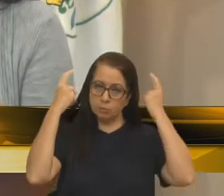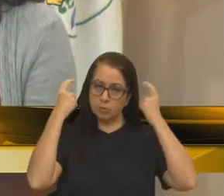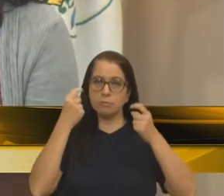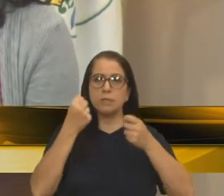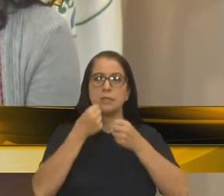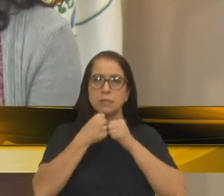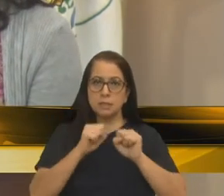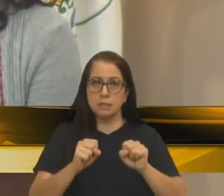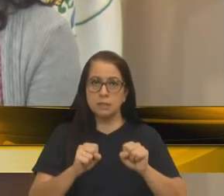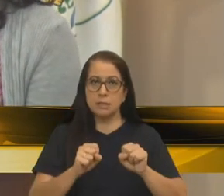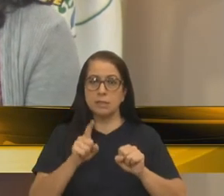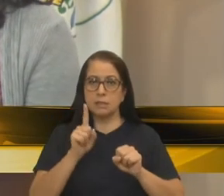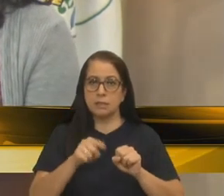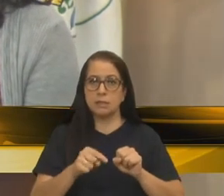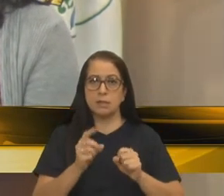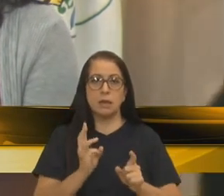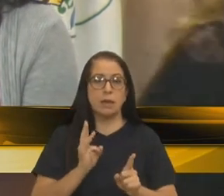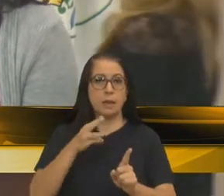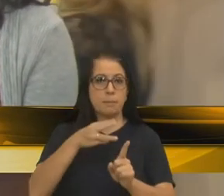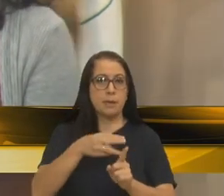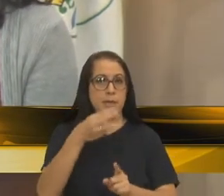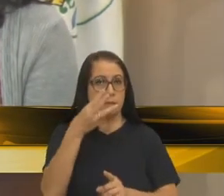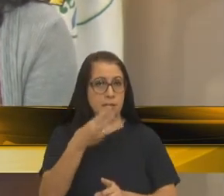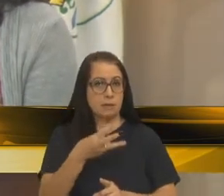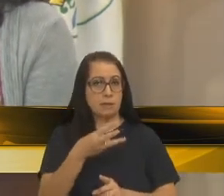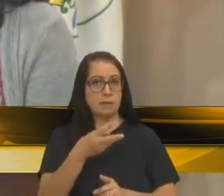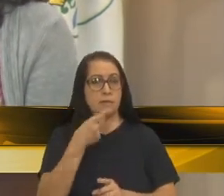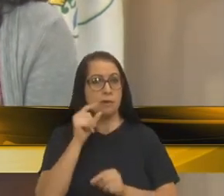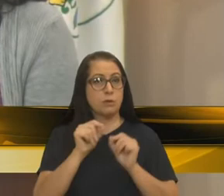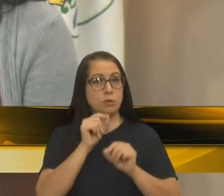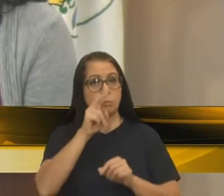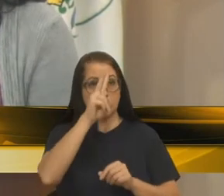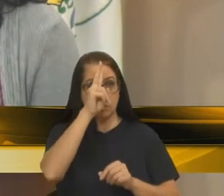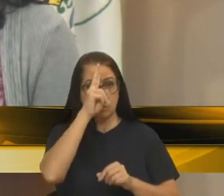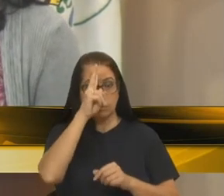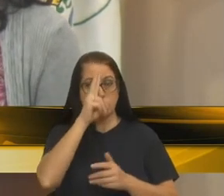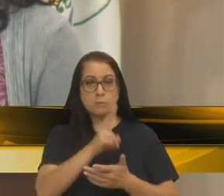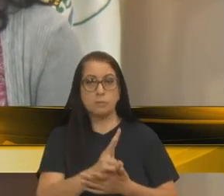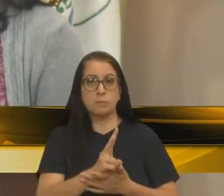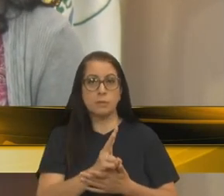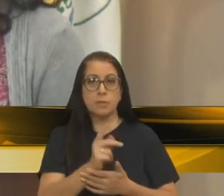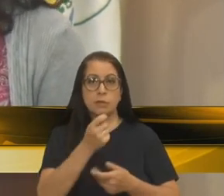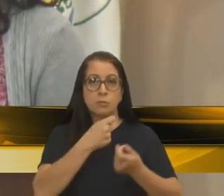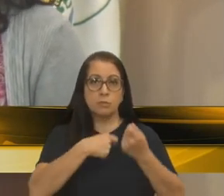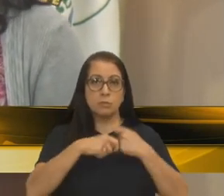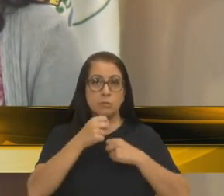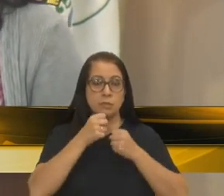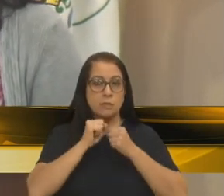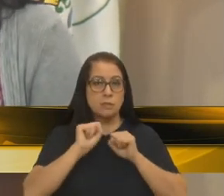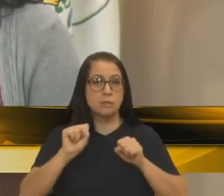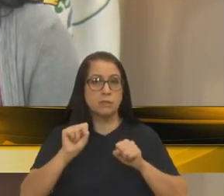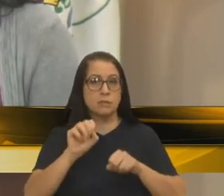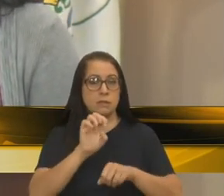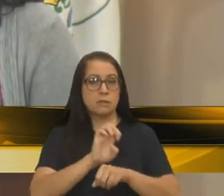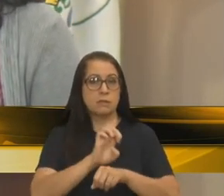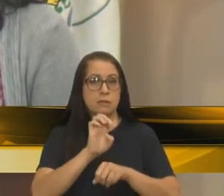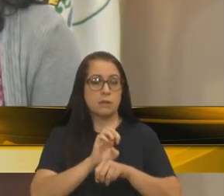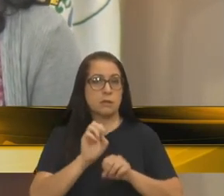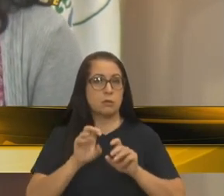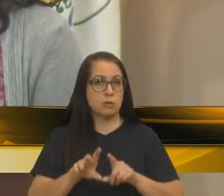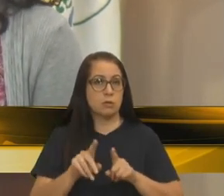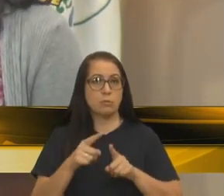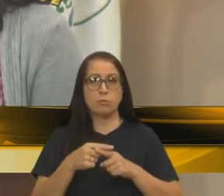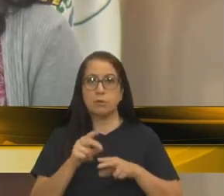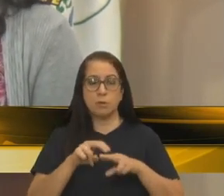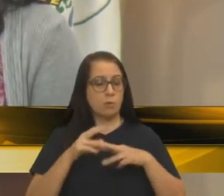que a referência da meta 3 diz respeito ao ensino médio, e que é administrada pela Secretaria Estadual de Educação, e que, portanto,